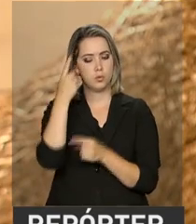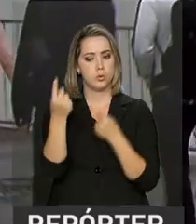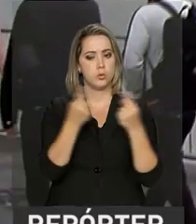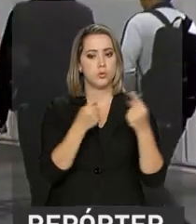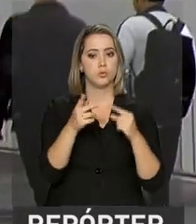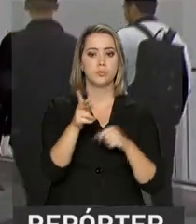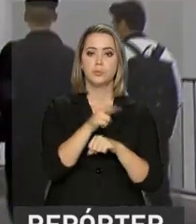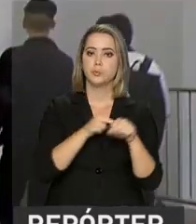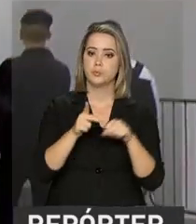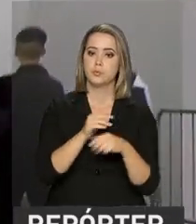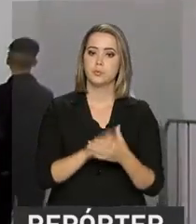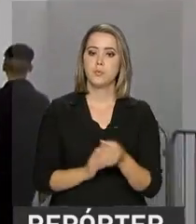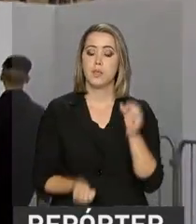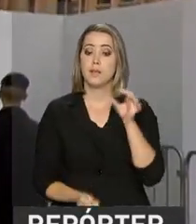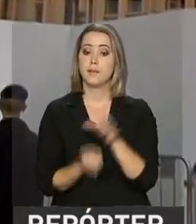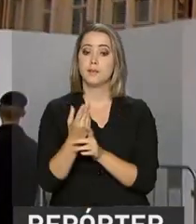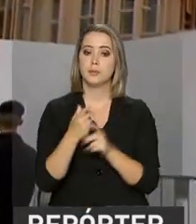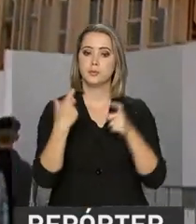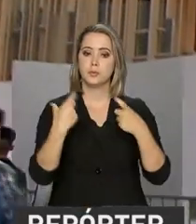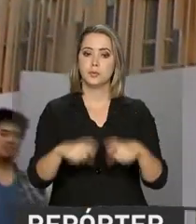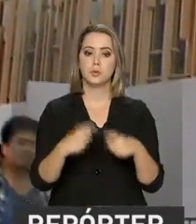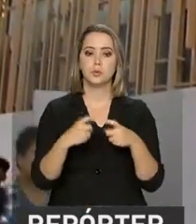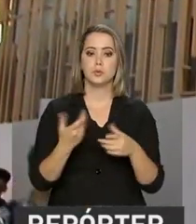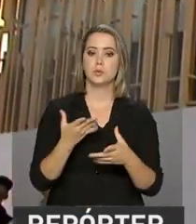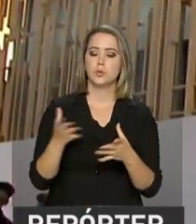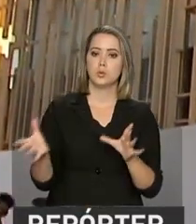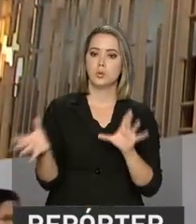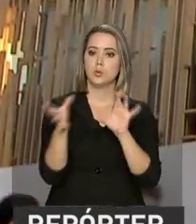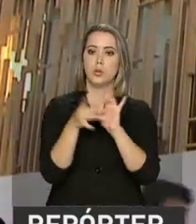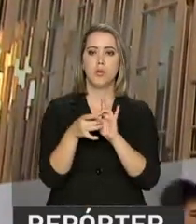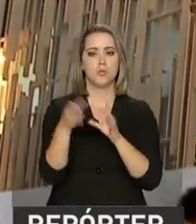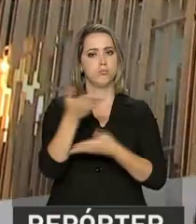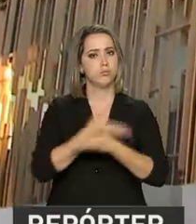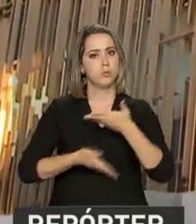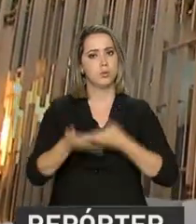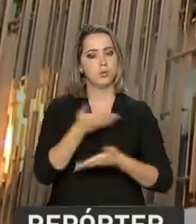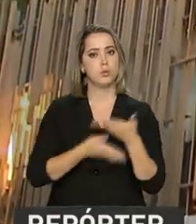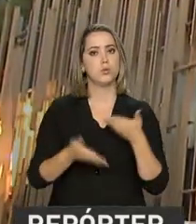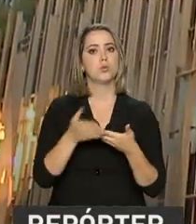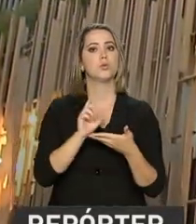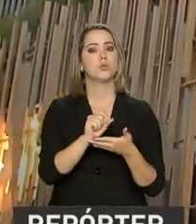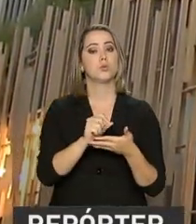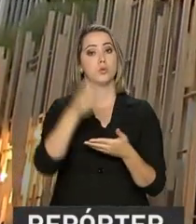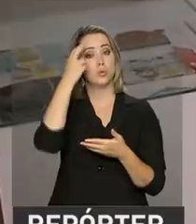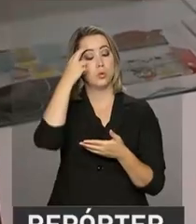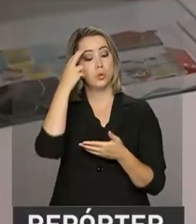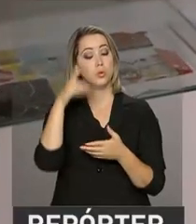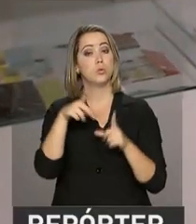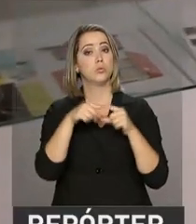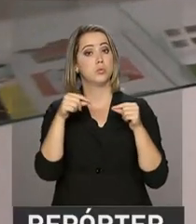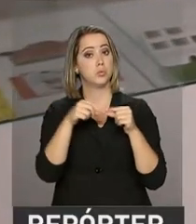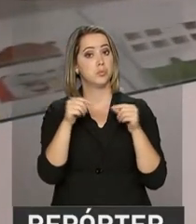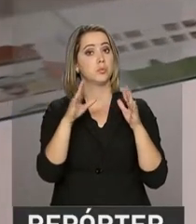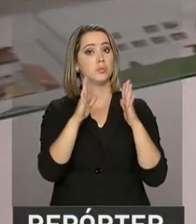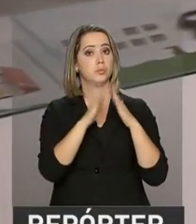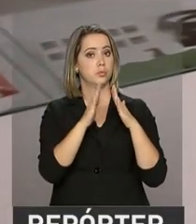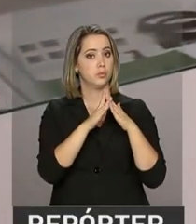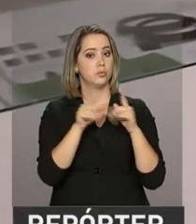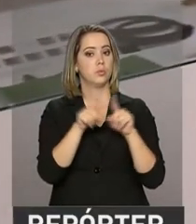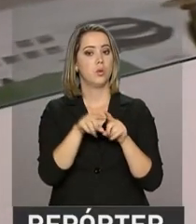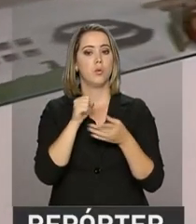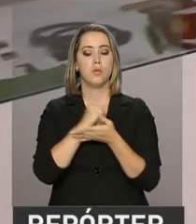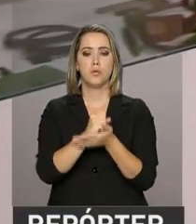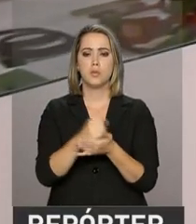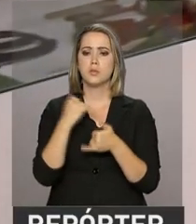país criada para ser um ponto de intercâmbio intelectual entre o Japão e o resto do mundo a Japan House promete oferecer lazer e